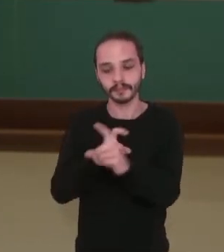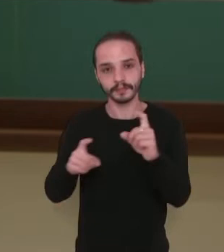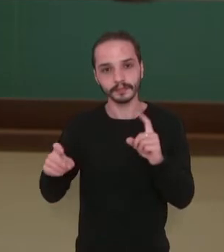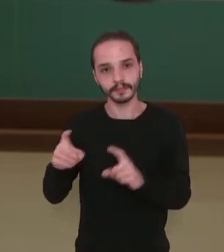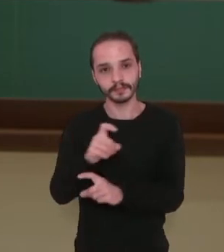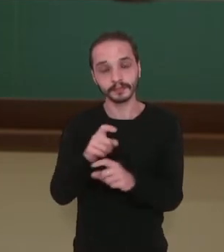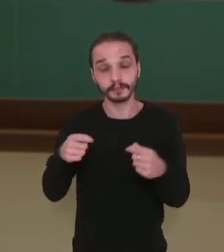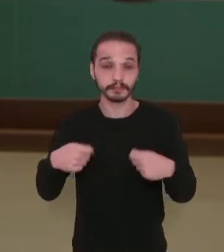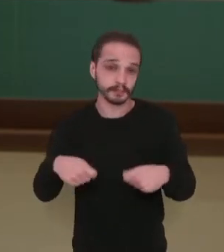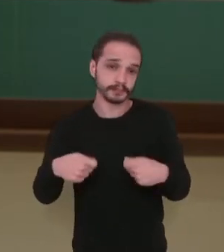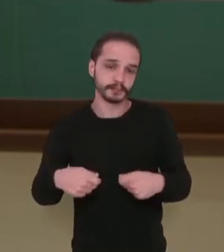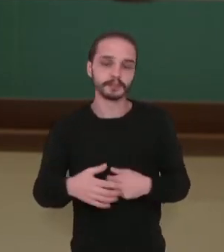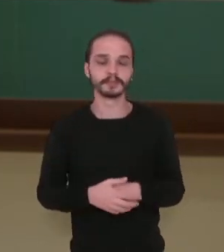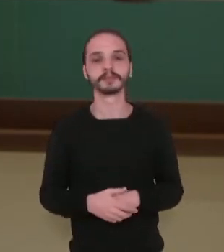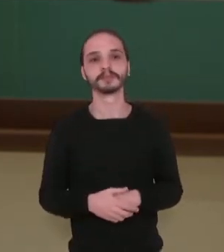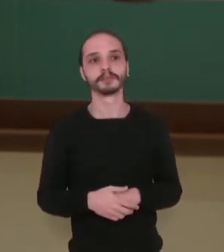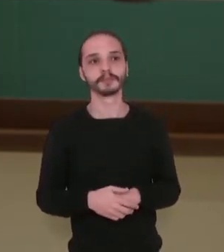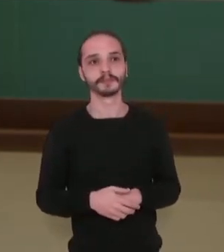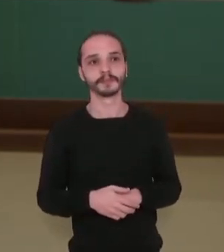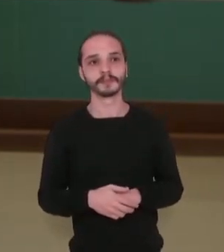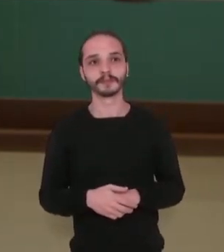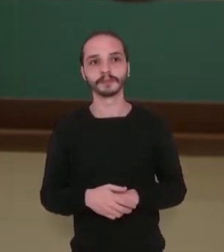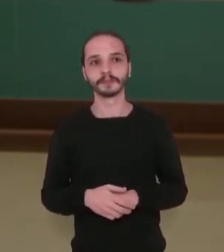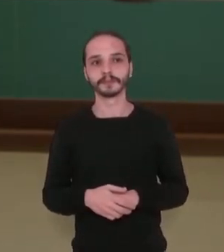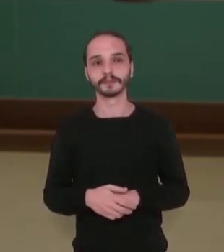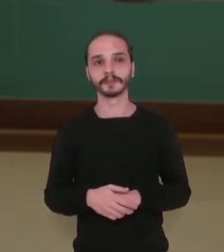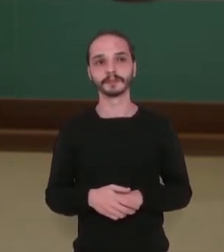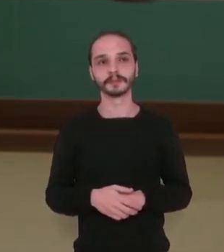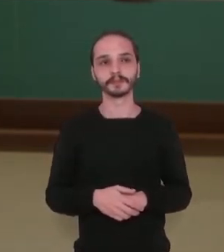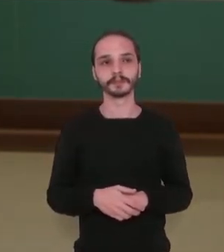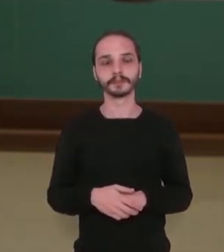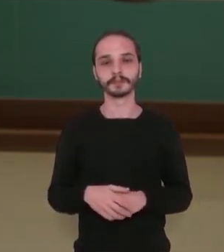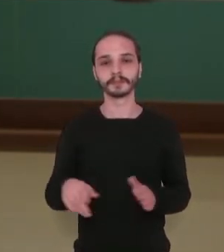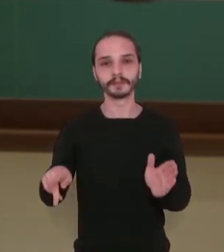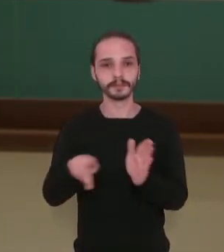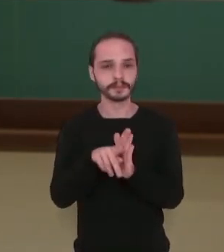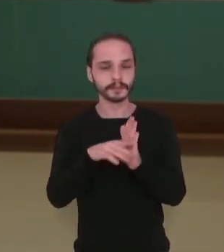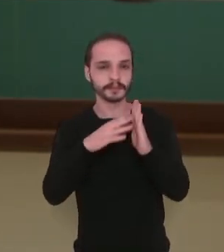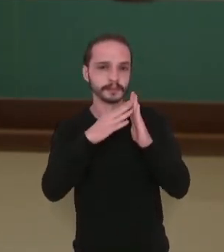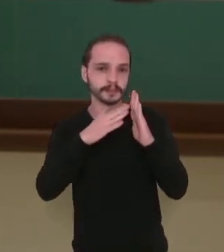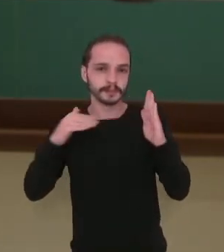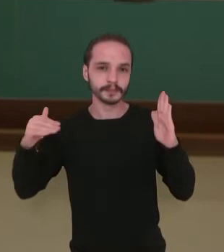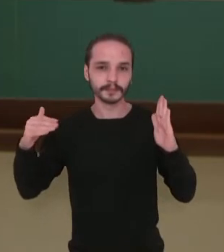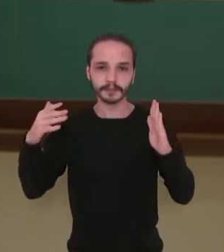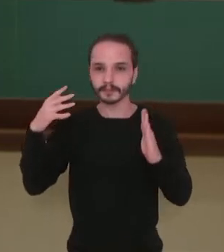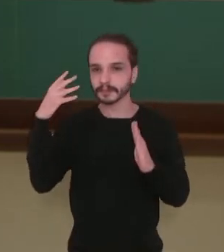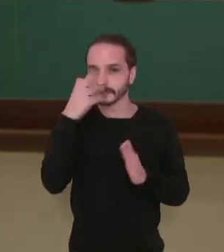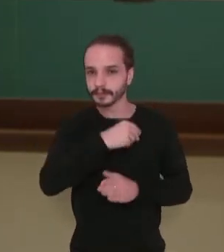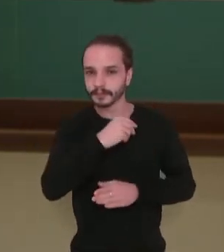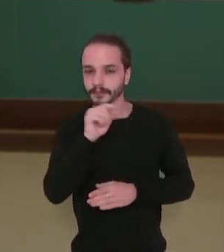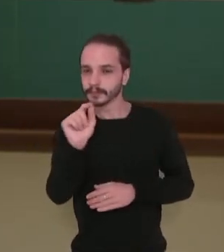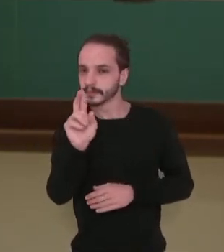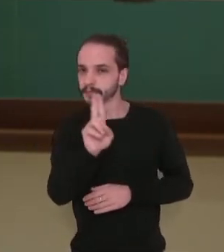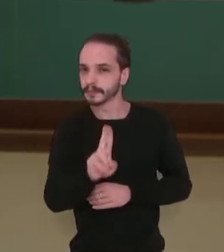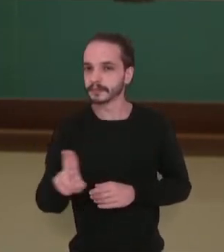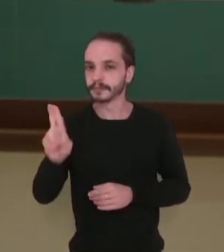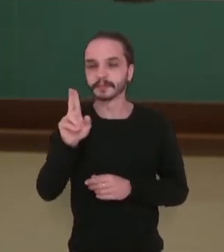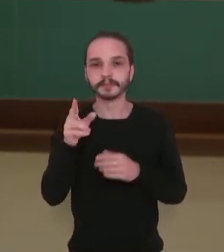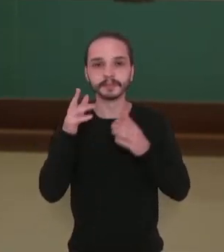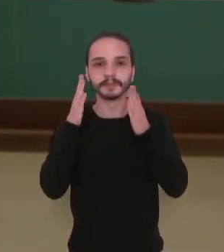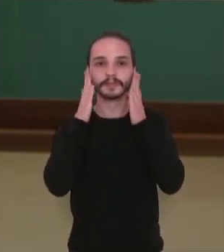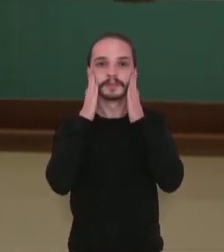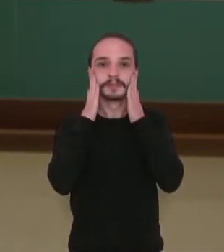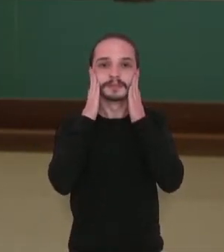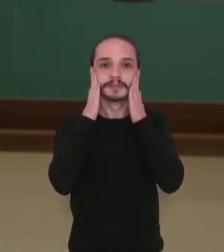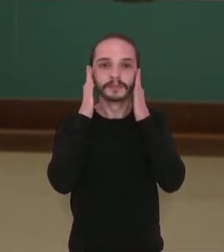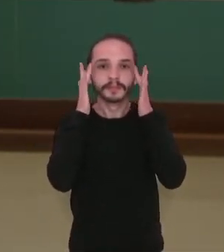quando necessário. No campo estético, de beleza, né, elas são usadas para diminuir as